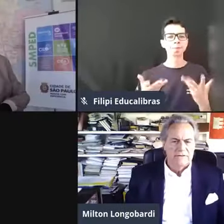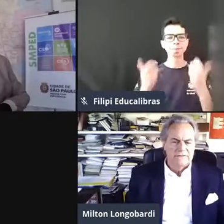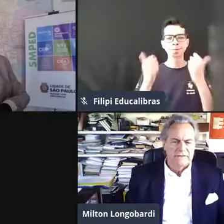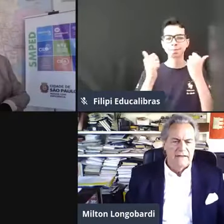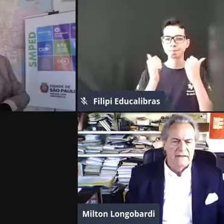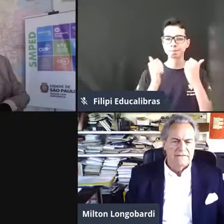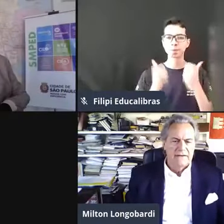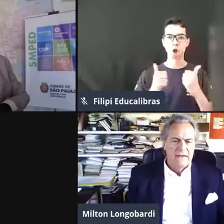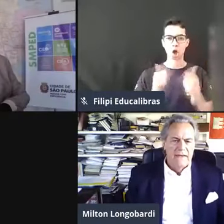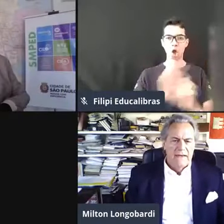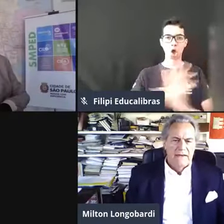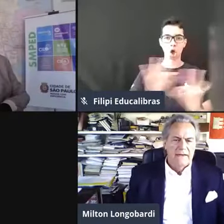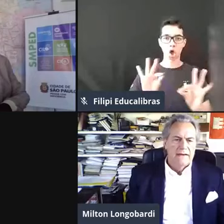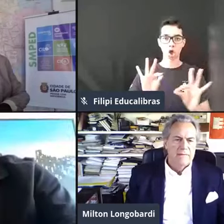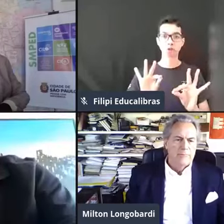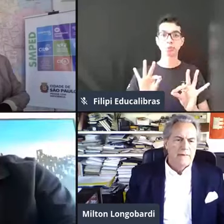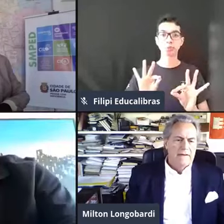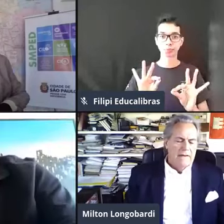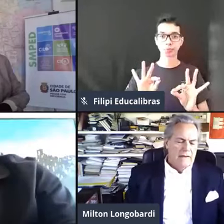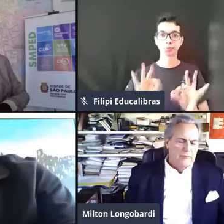excelente universidade.